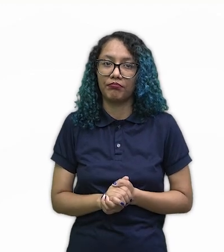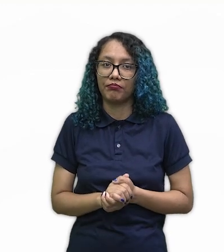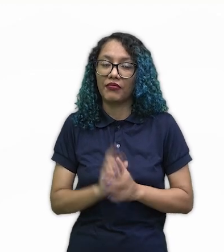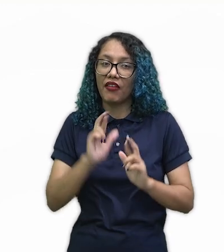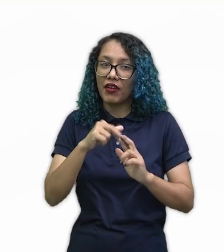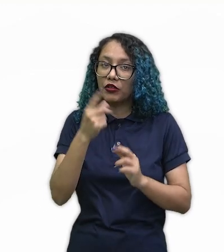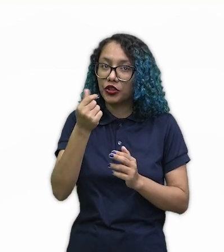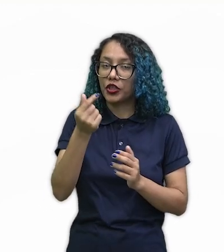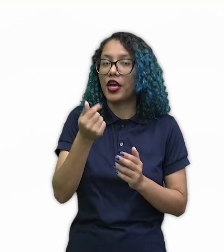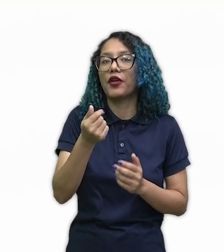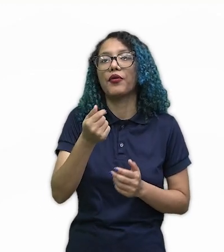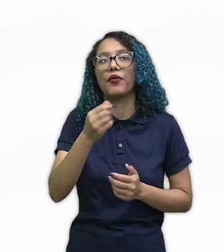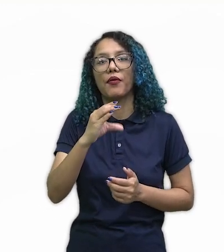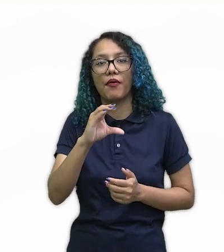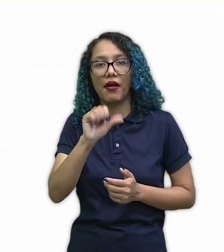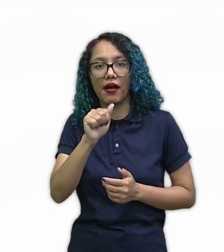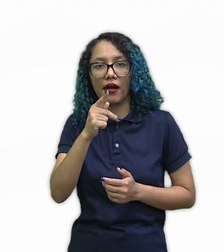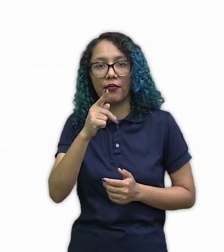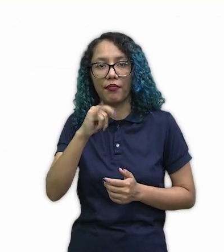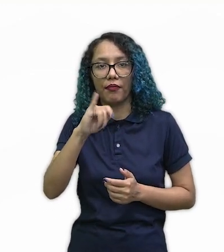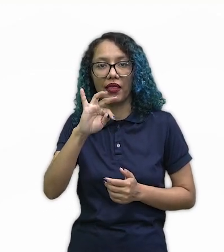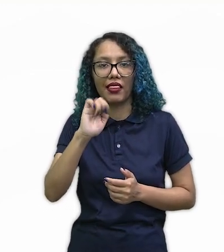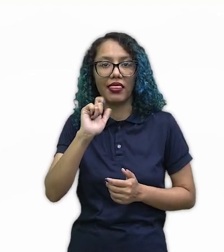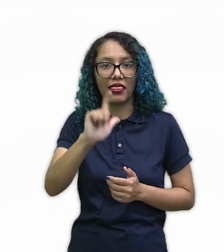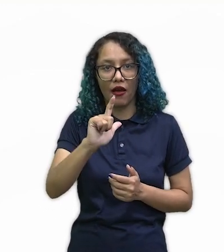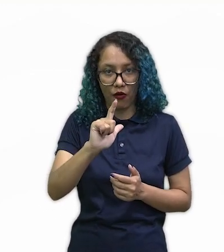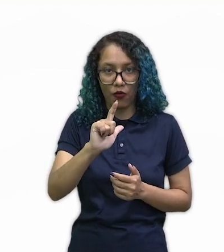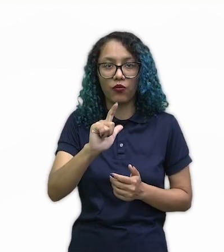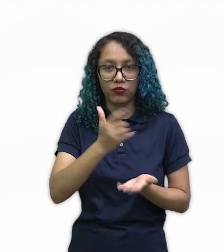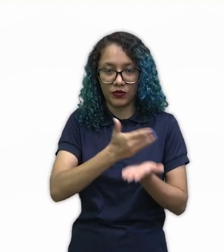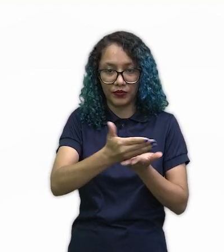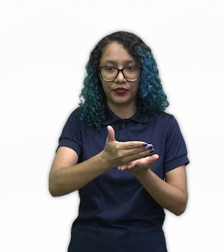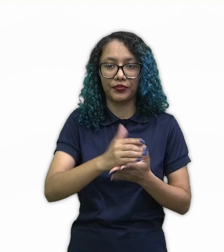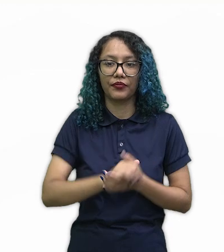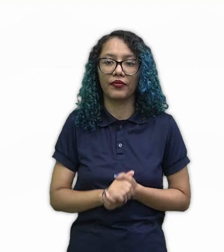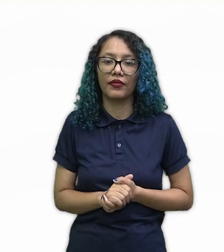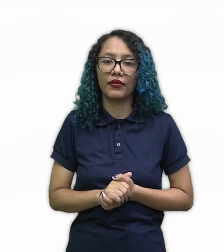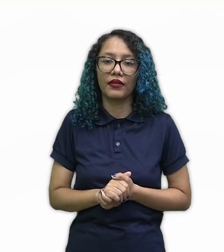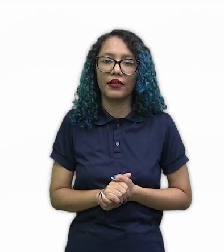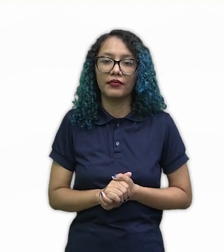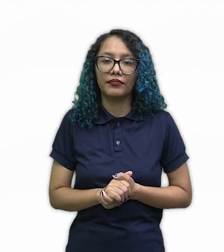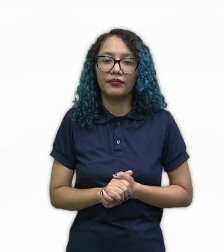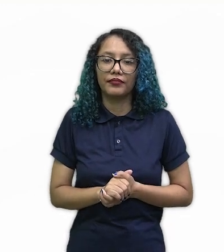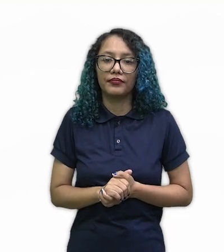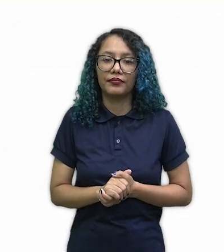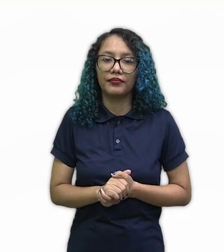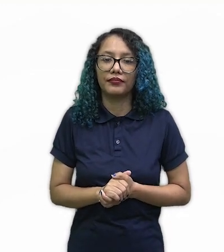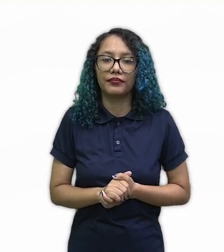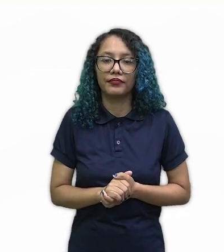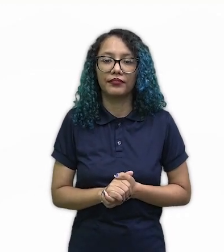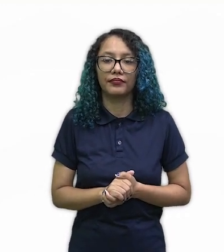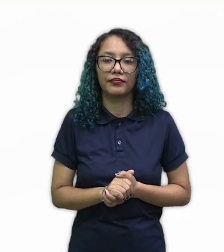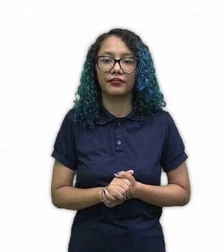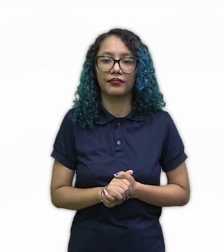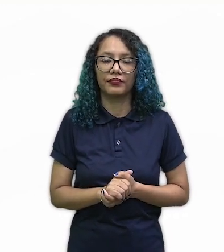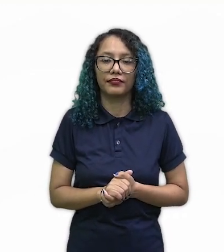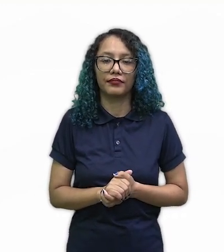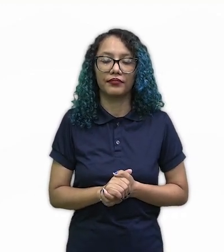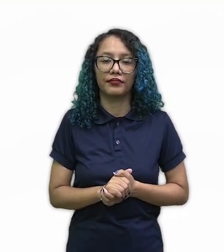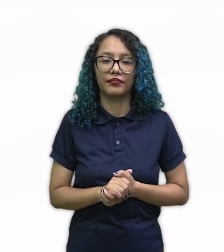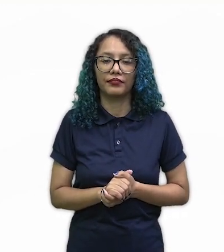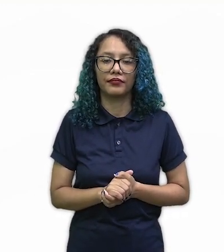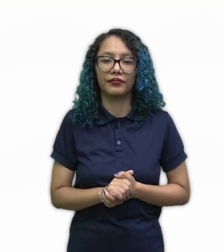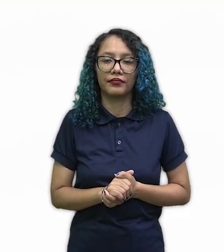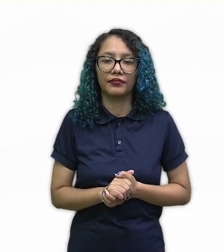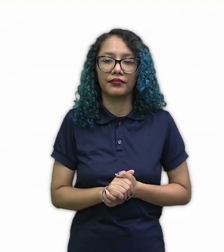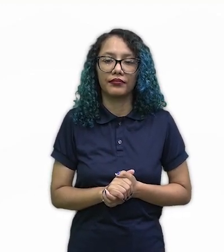capital inicial. Vamos seguir em frente, então. Eles não são incorporados ao capital, na